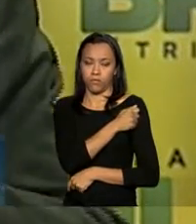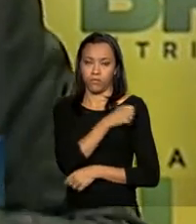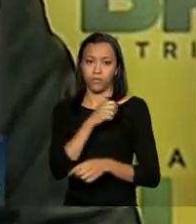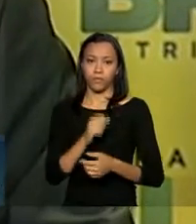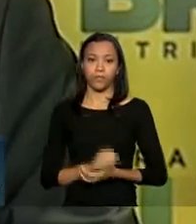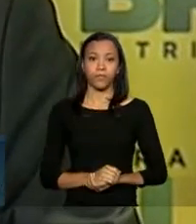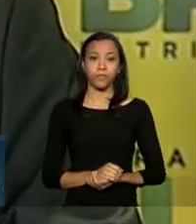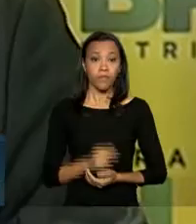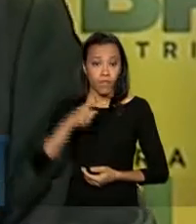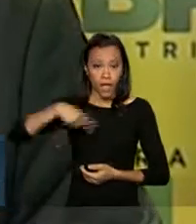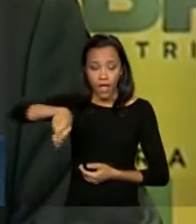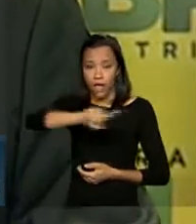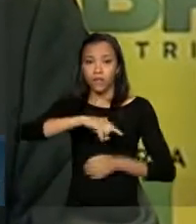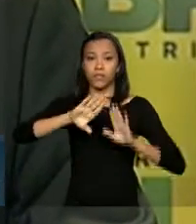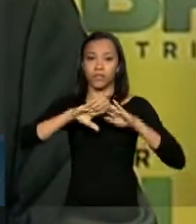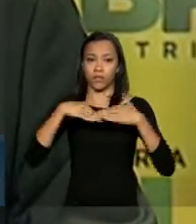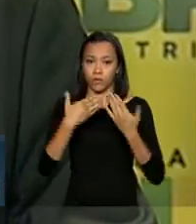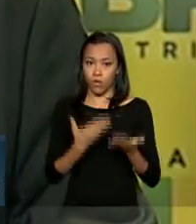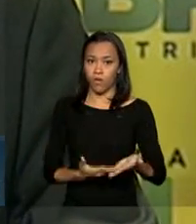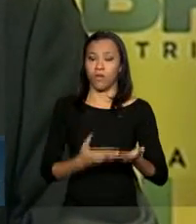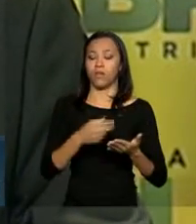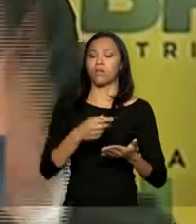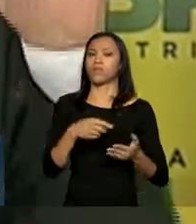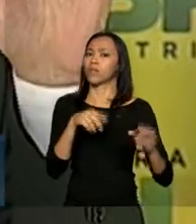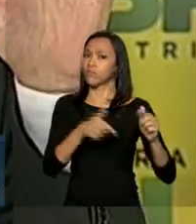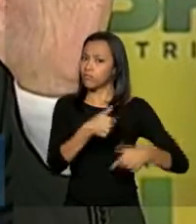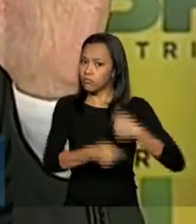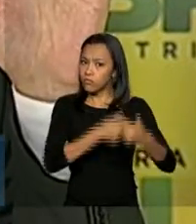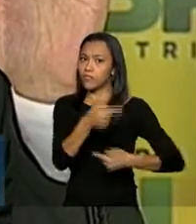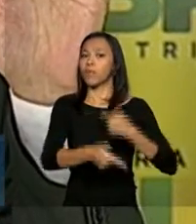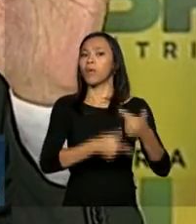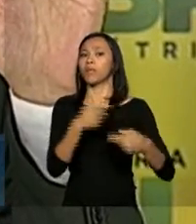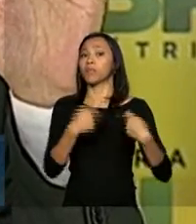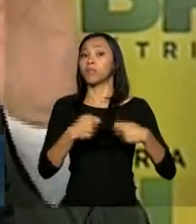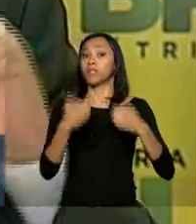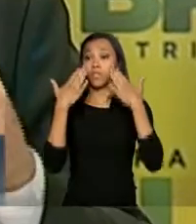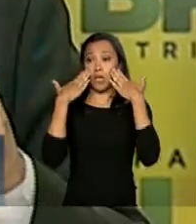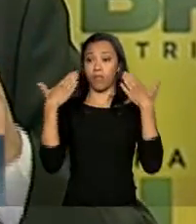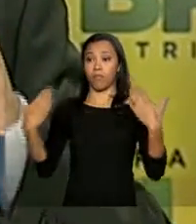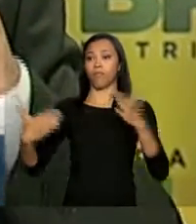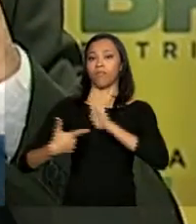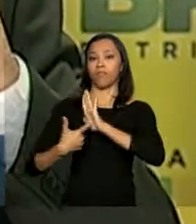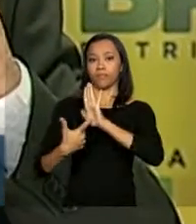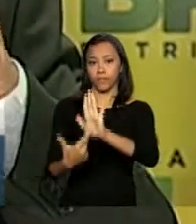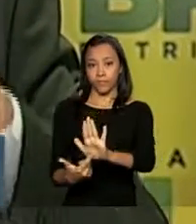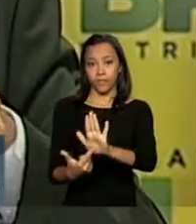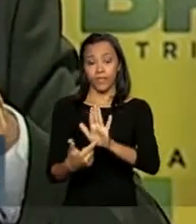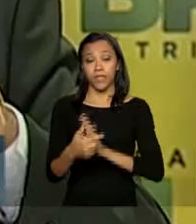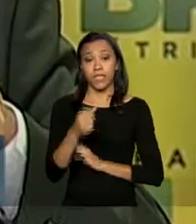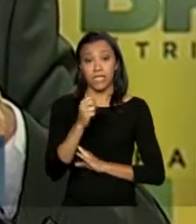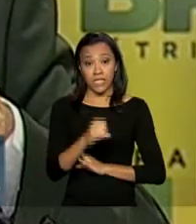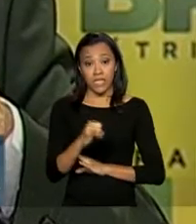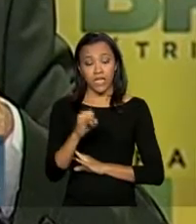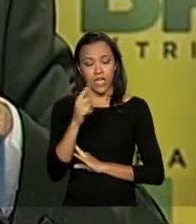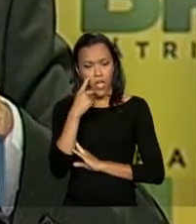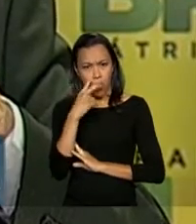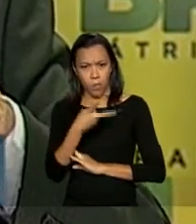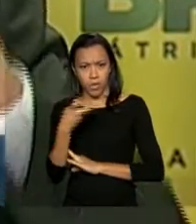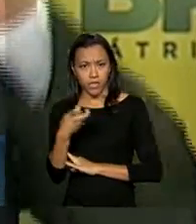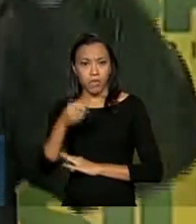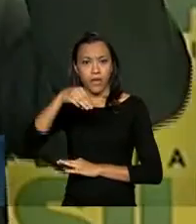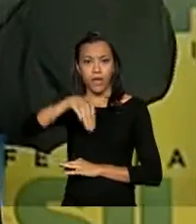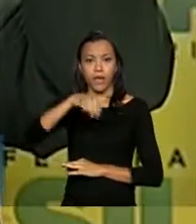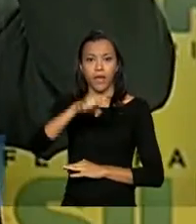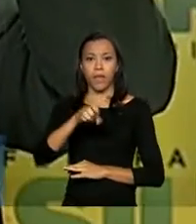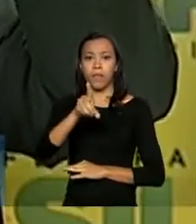essas escolas, elas estão fazendo um trabalho que merece visibilidade. Se eu olhar a média dessas escolas não